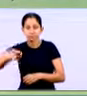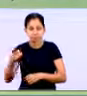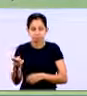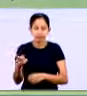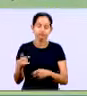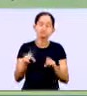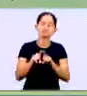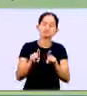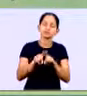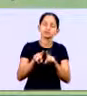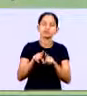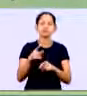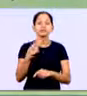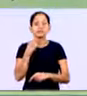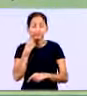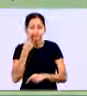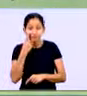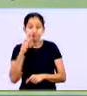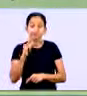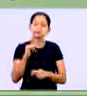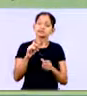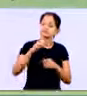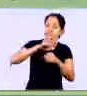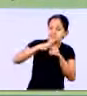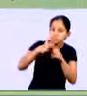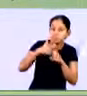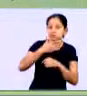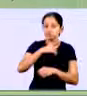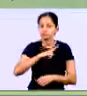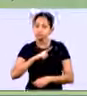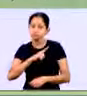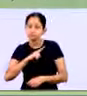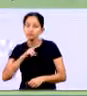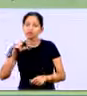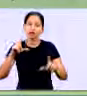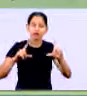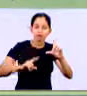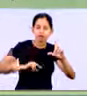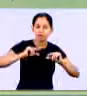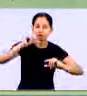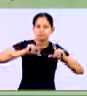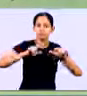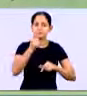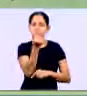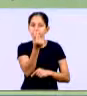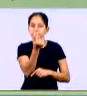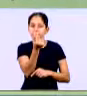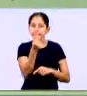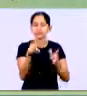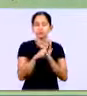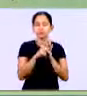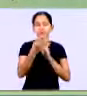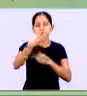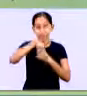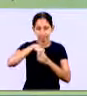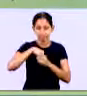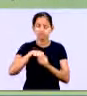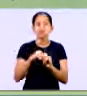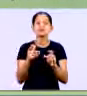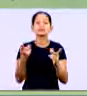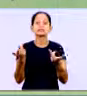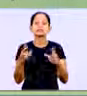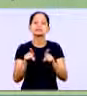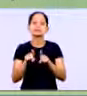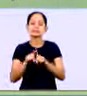Verificar a necessidade de realizar promoções e liquidações, reduzir ou aumentar os preços. Avaliar a gestão financeira da sua empresa e colocar o